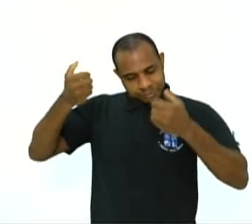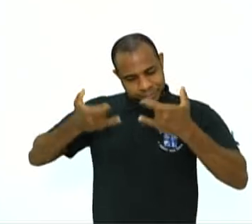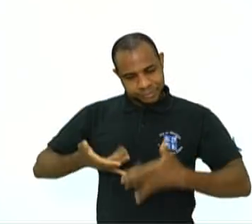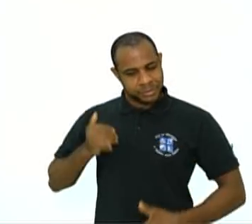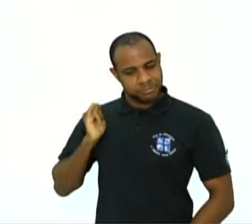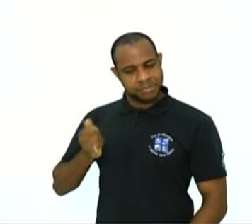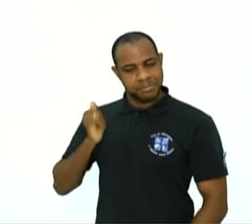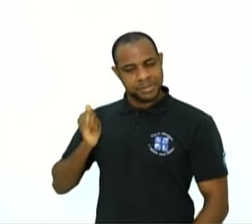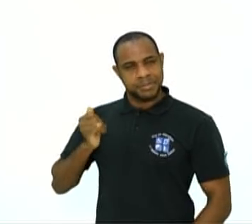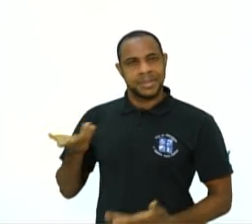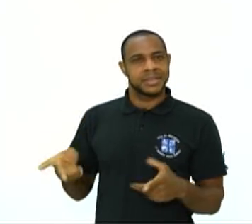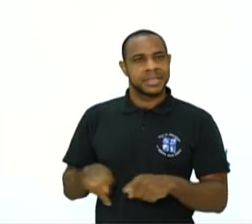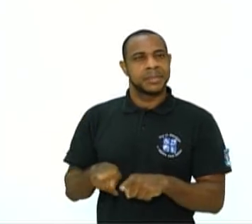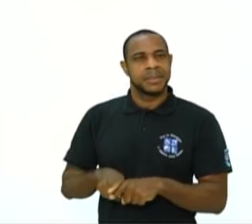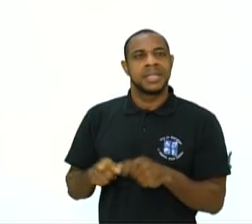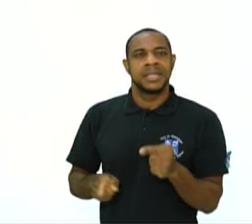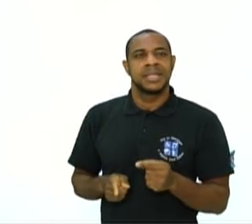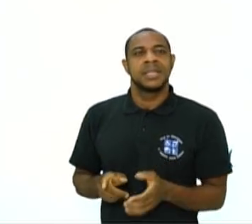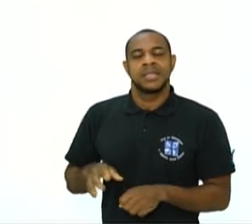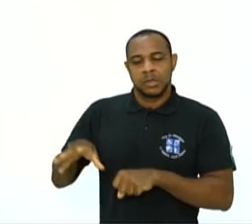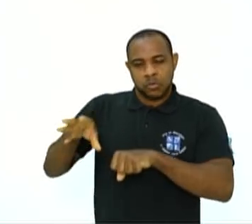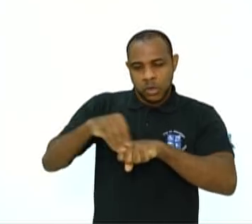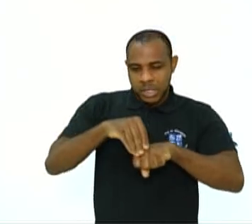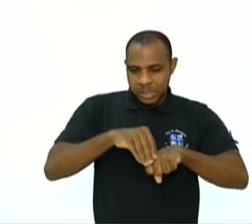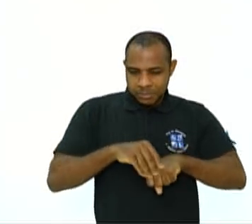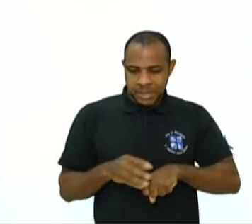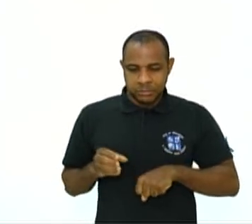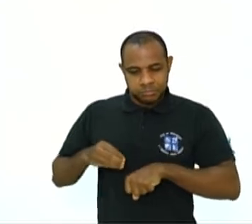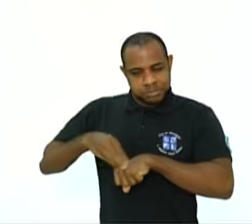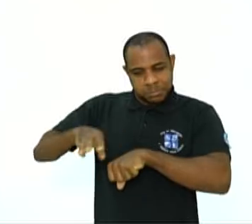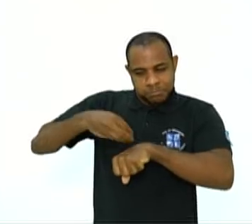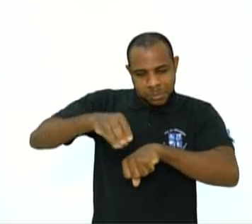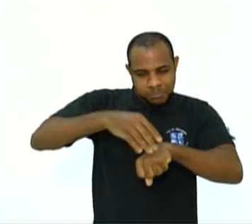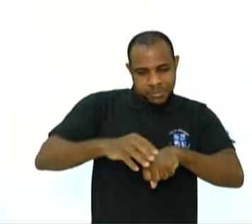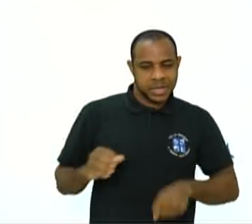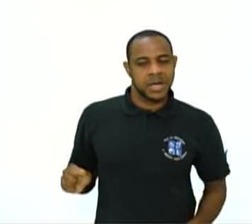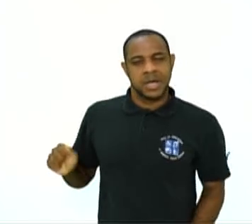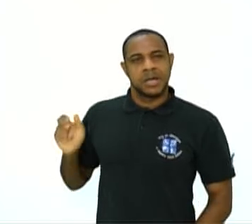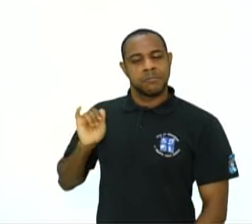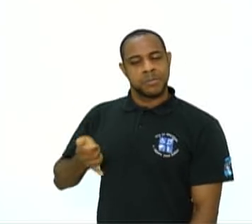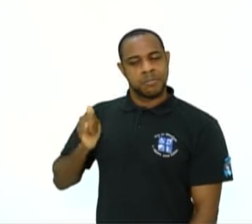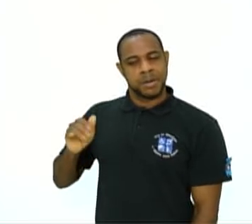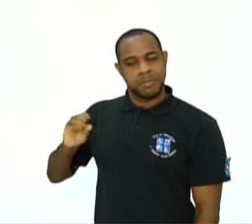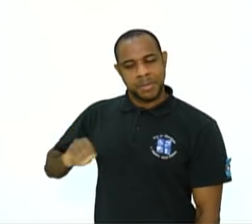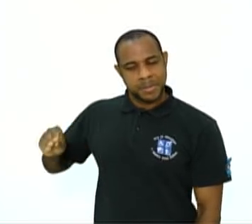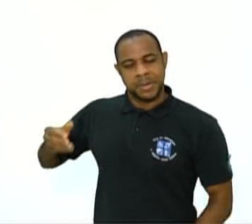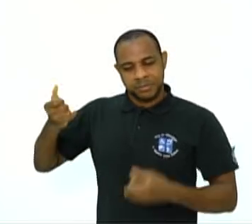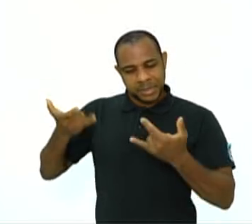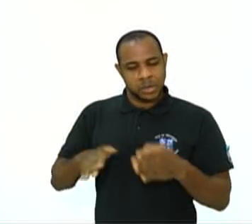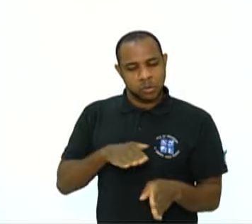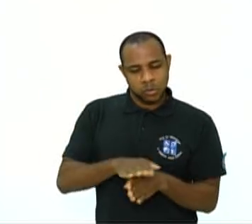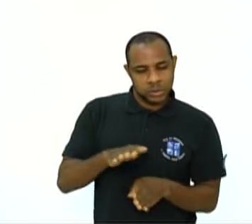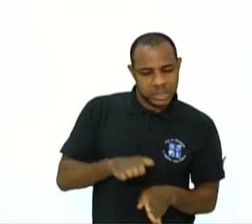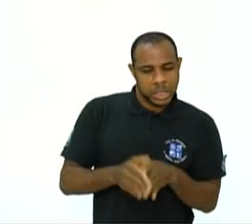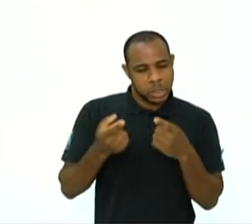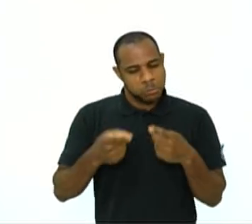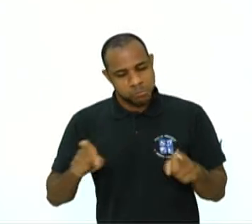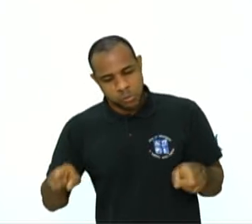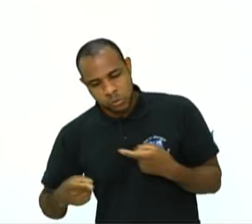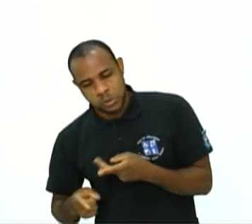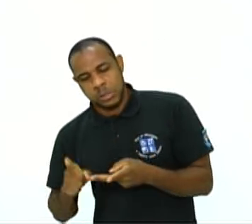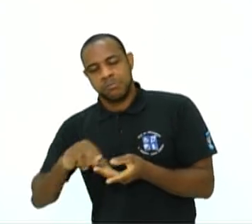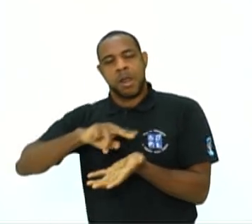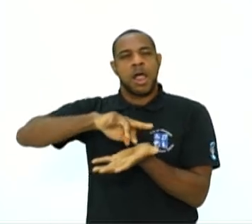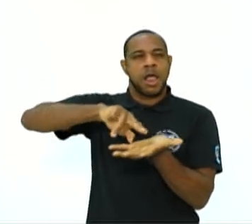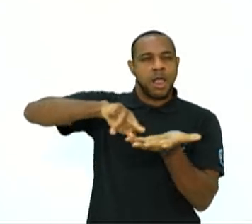trazer todo o conhecimento através da oralidade, da fala, né? Então, falar sobre música, conselhos e todos